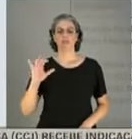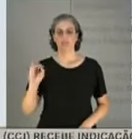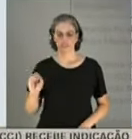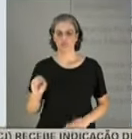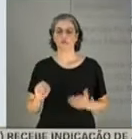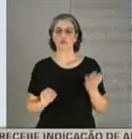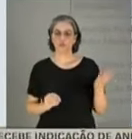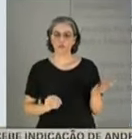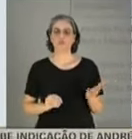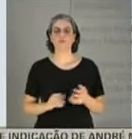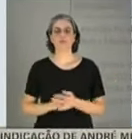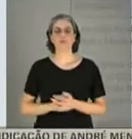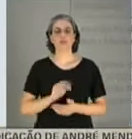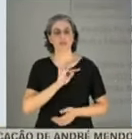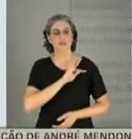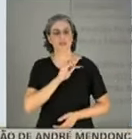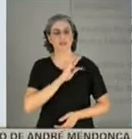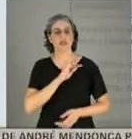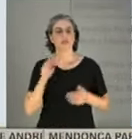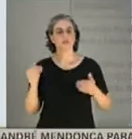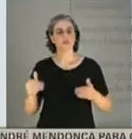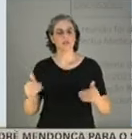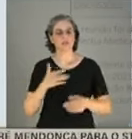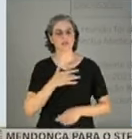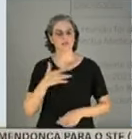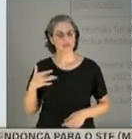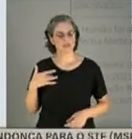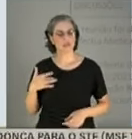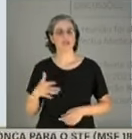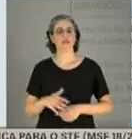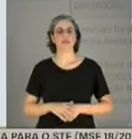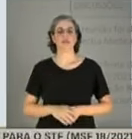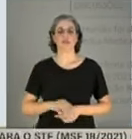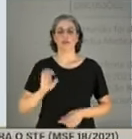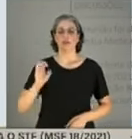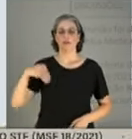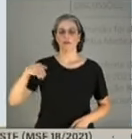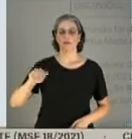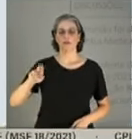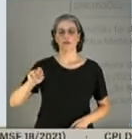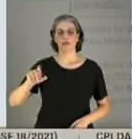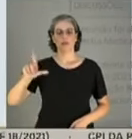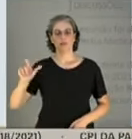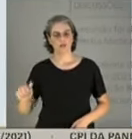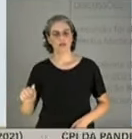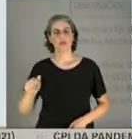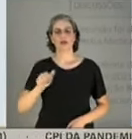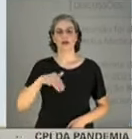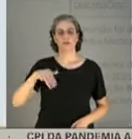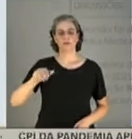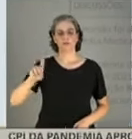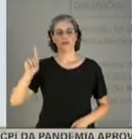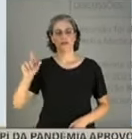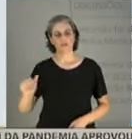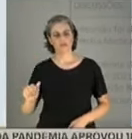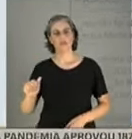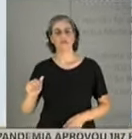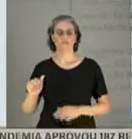Maximiano. Bom, os técnicos do Ministério da Saúde, abaixo, o senhor Francisco Maximiano, senhora Emanuela Medradas, senhora Amanda, da Precisa